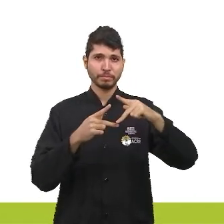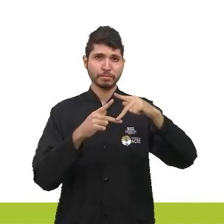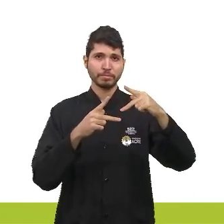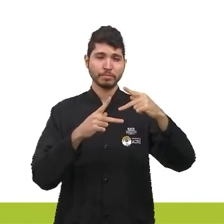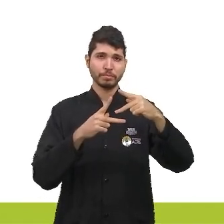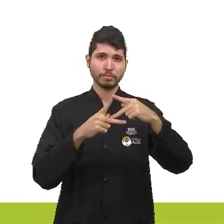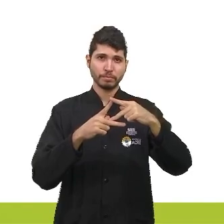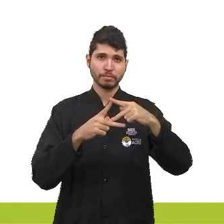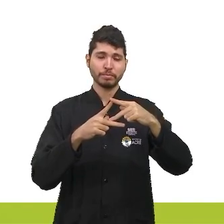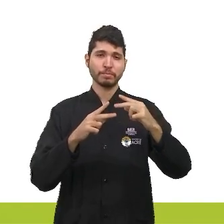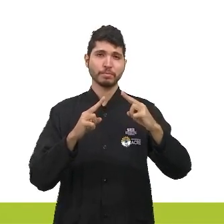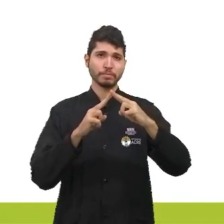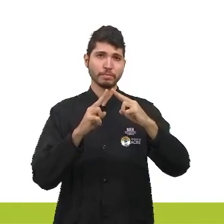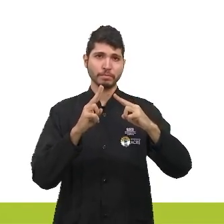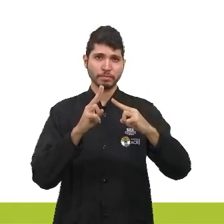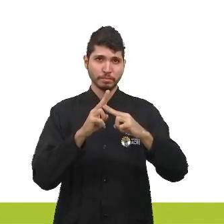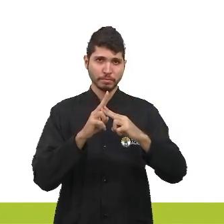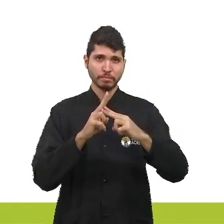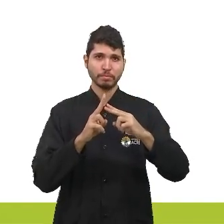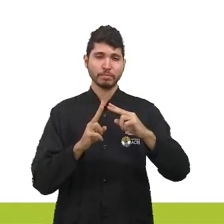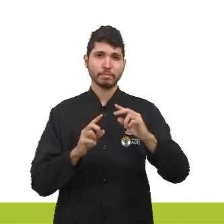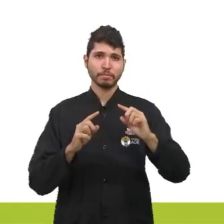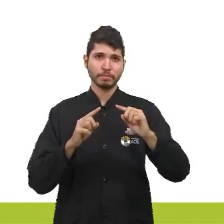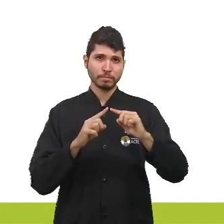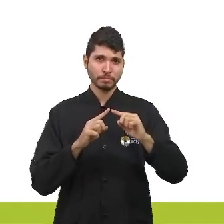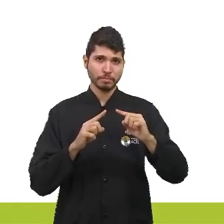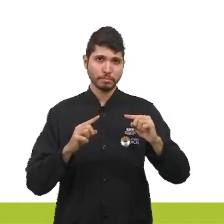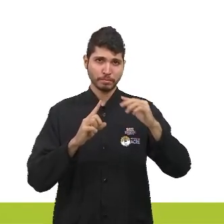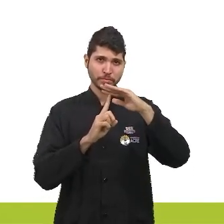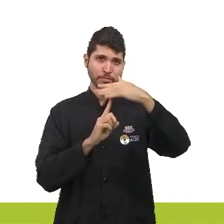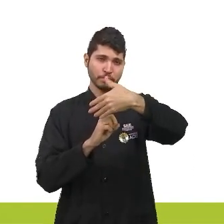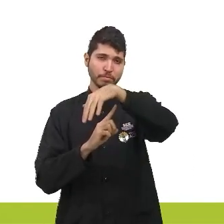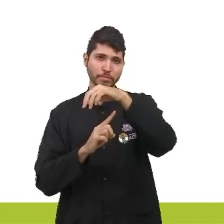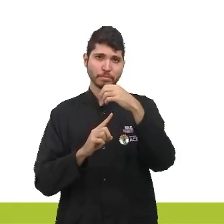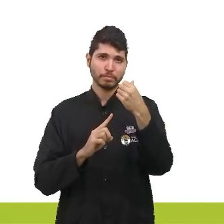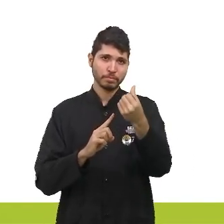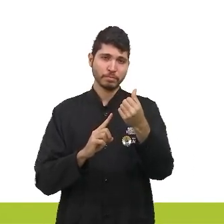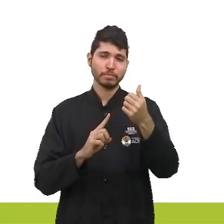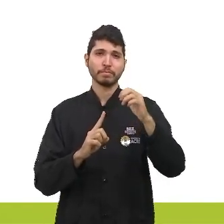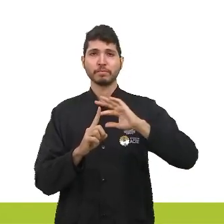hexaedro, octaedro, dodecaedro e icosaedro.